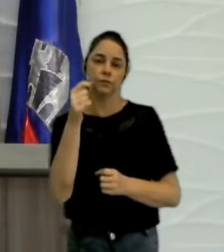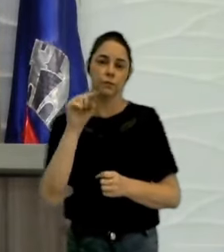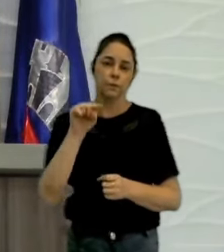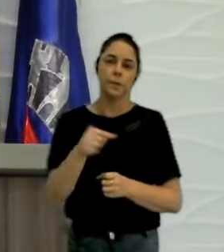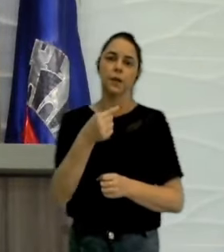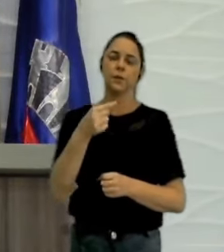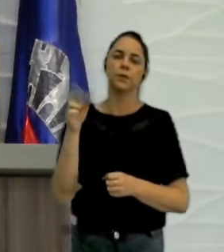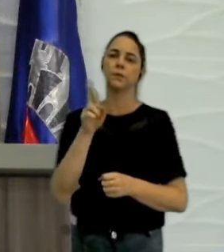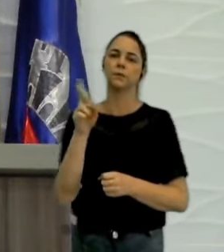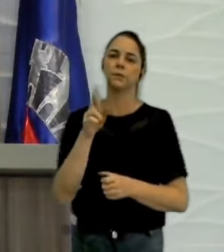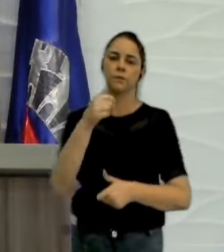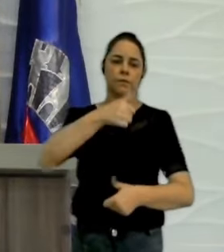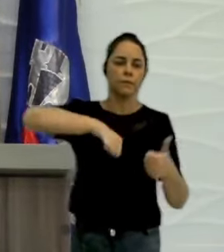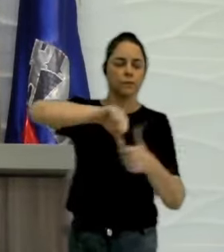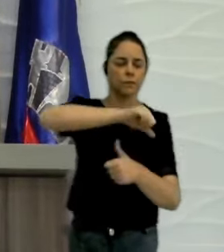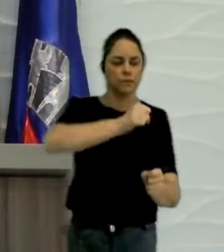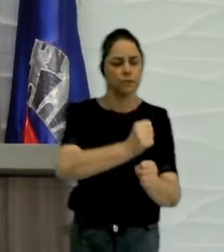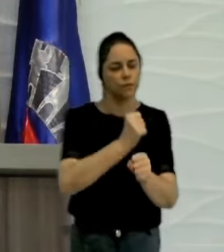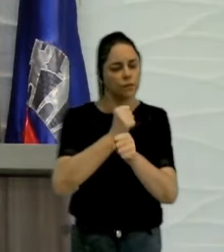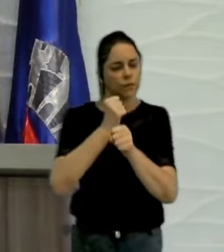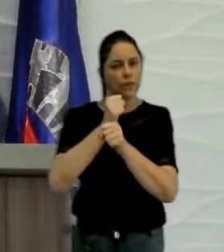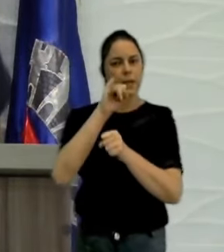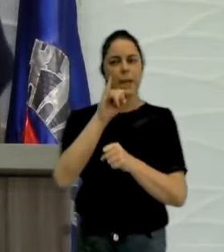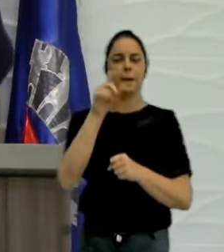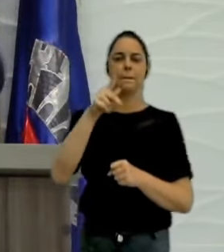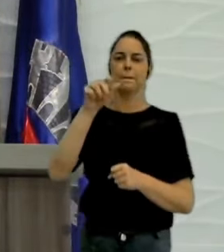para fazer a reforma daquele prédio ali do